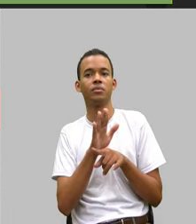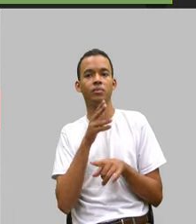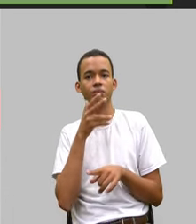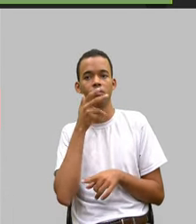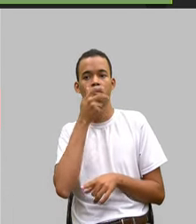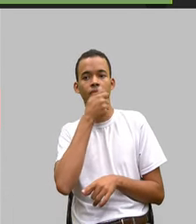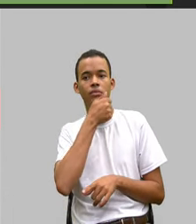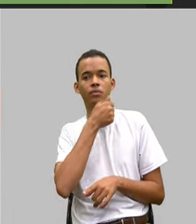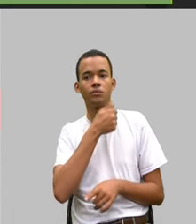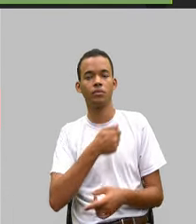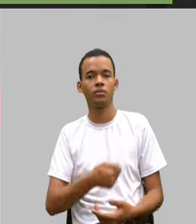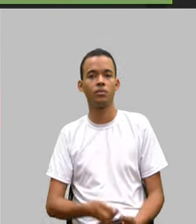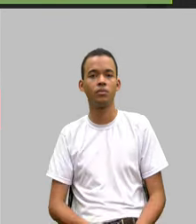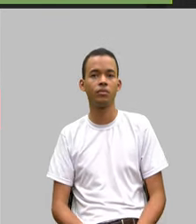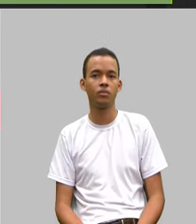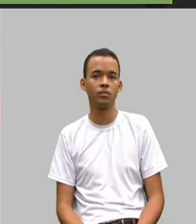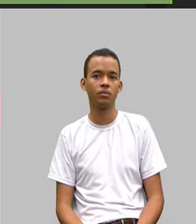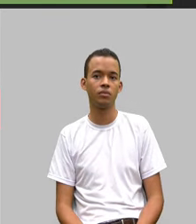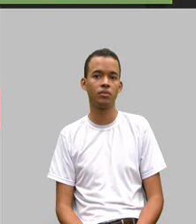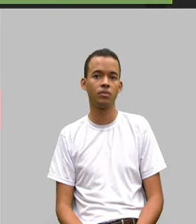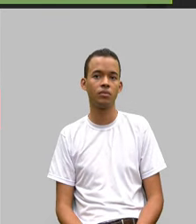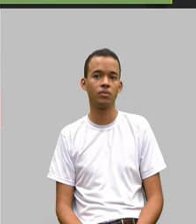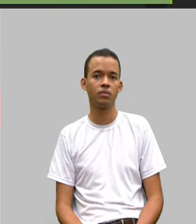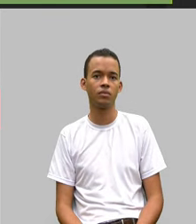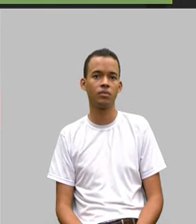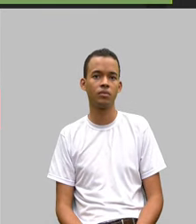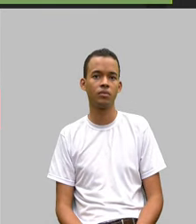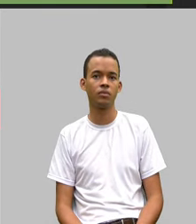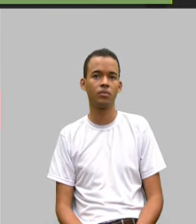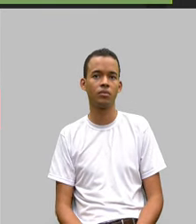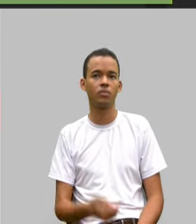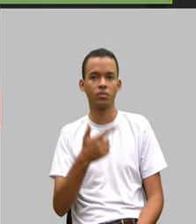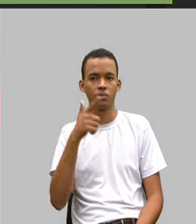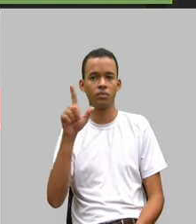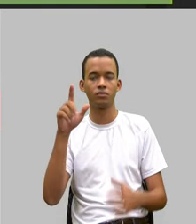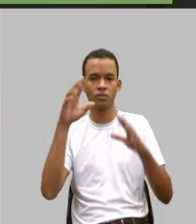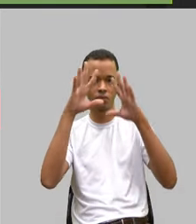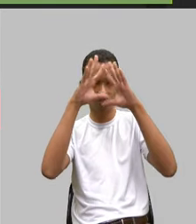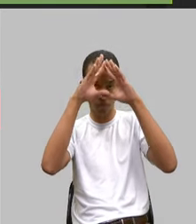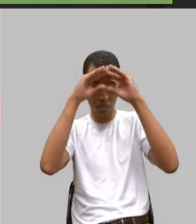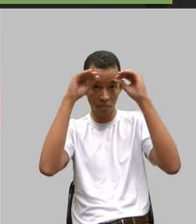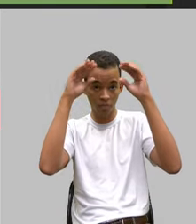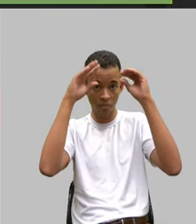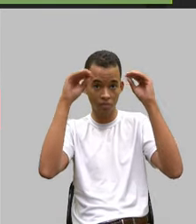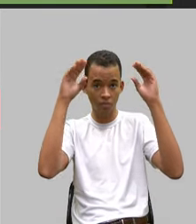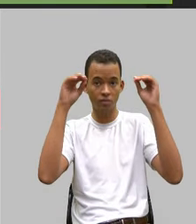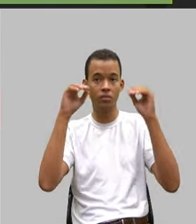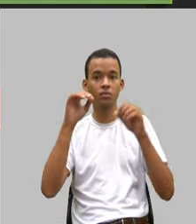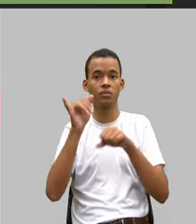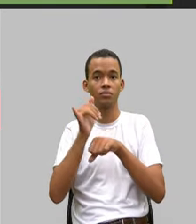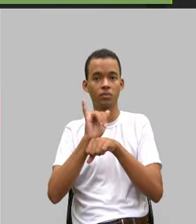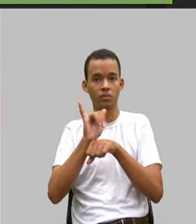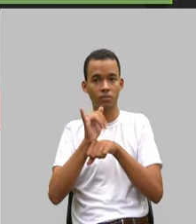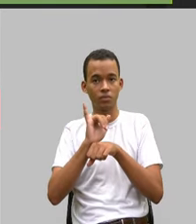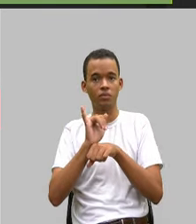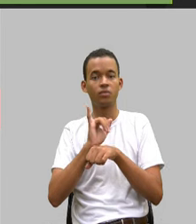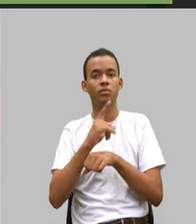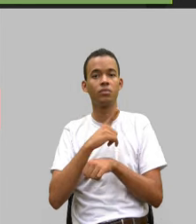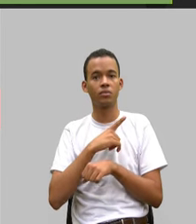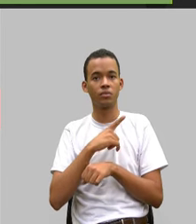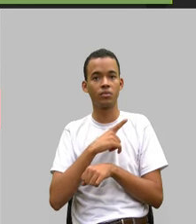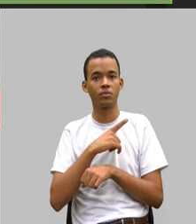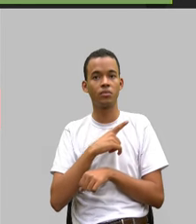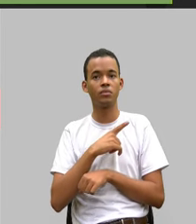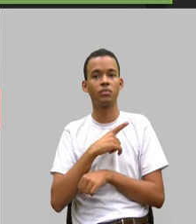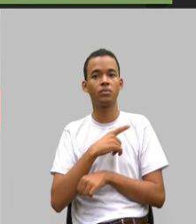salva então mais um relato agora de Alzheimer tá esse vídeo está no YouTube é o senhor Ivo